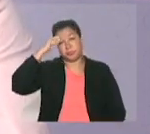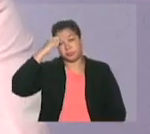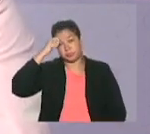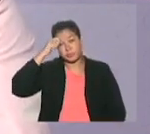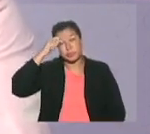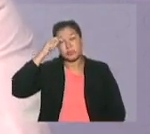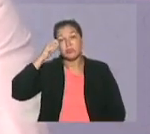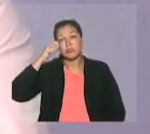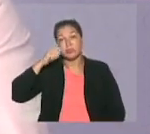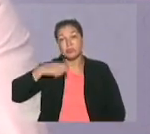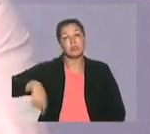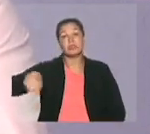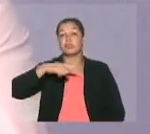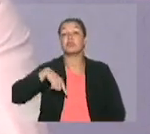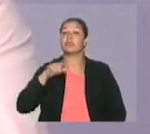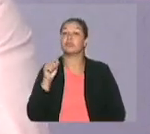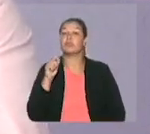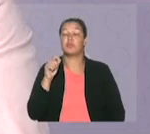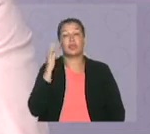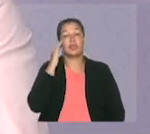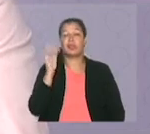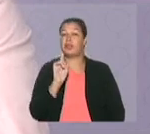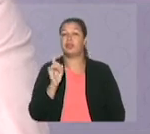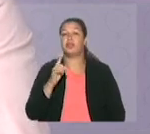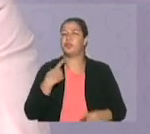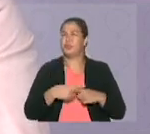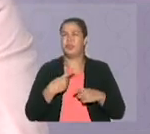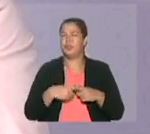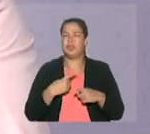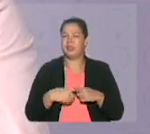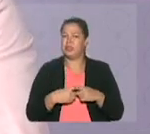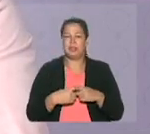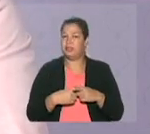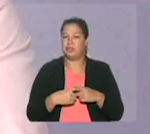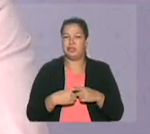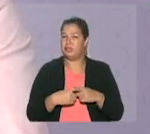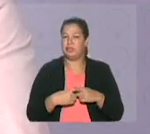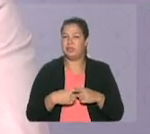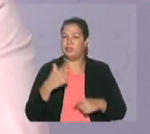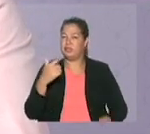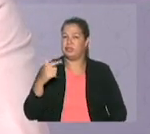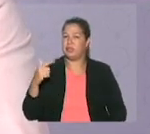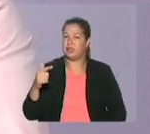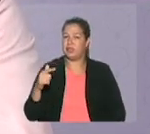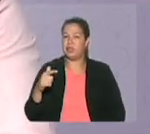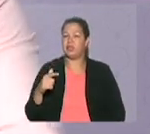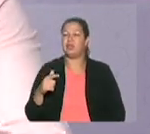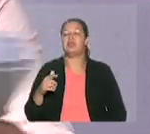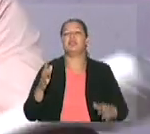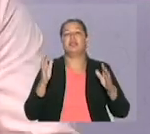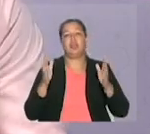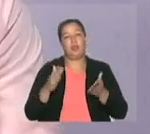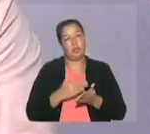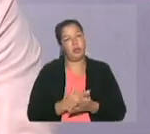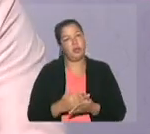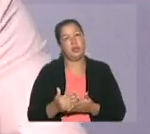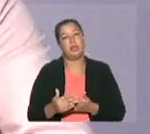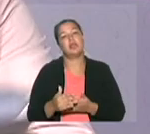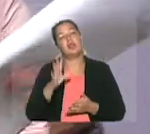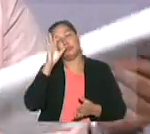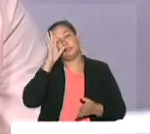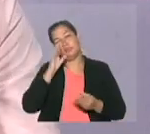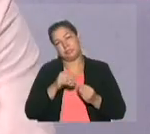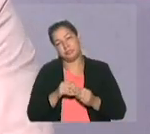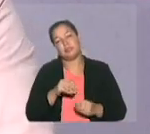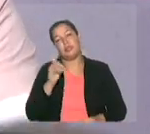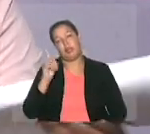negra que o que a gente não consegue entender é por que não está. Aí, quando abre a questão,